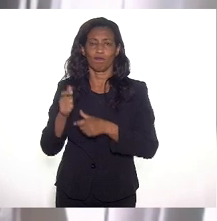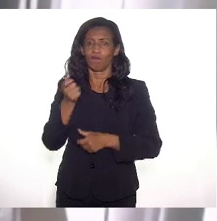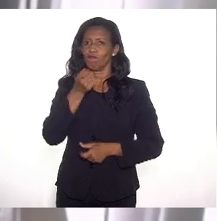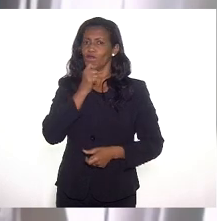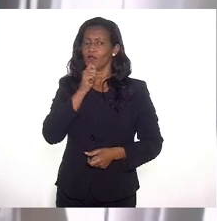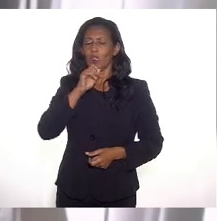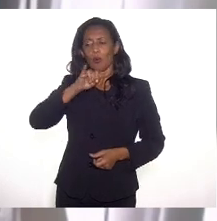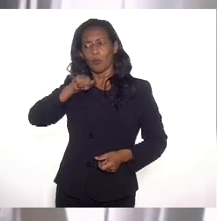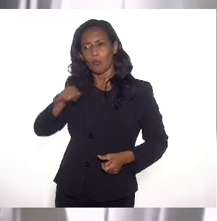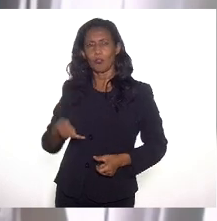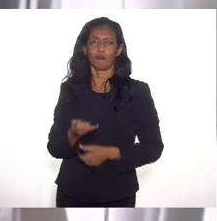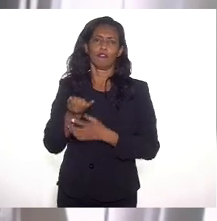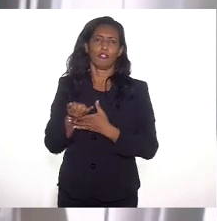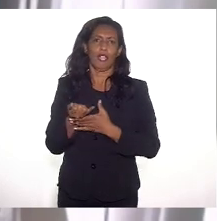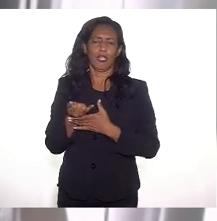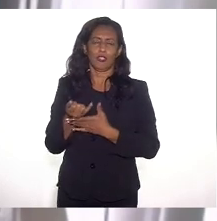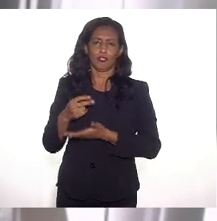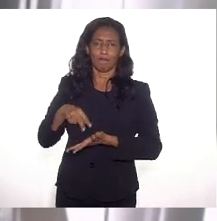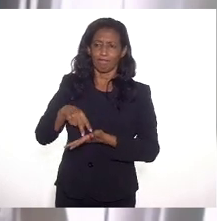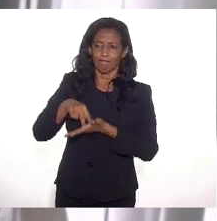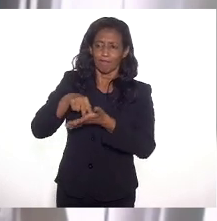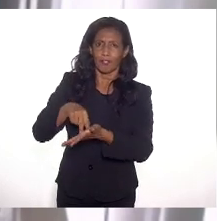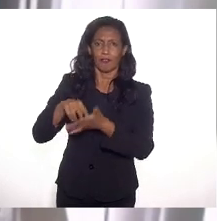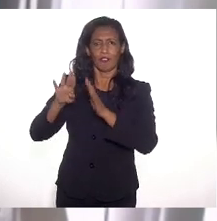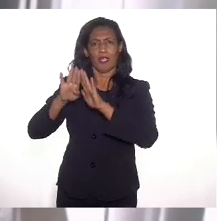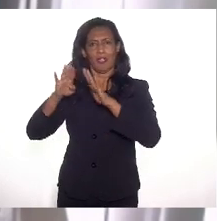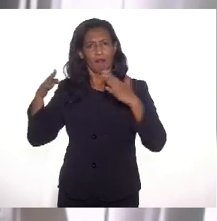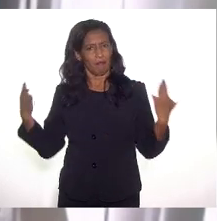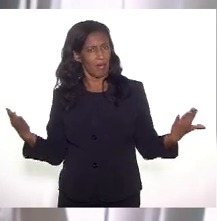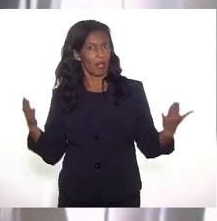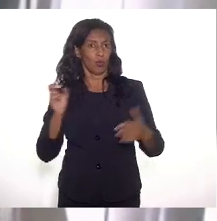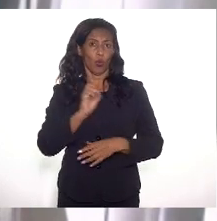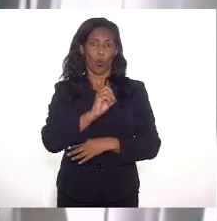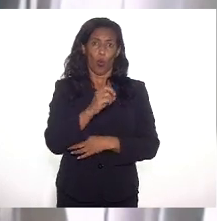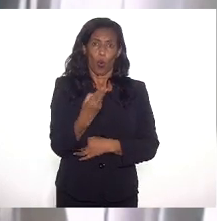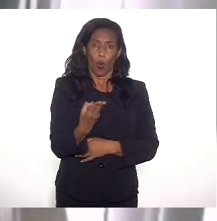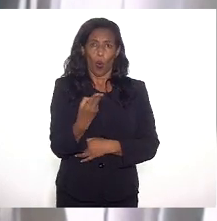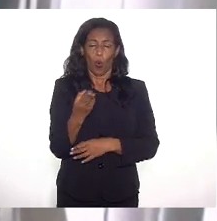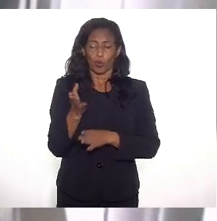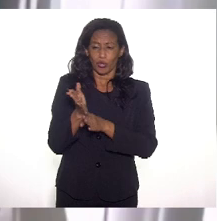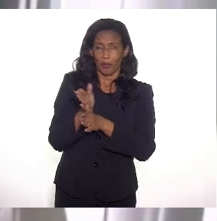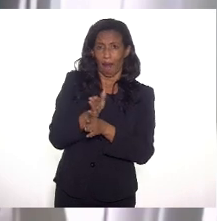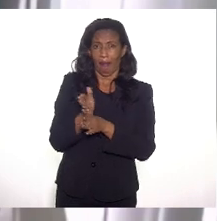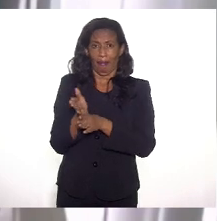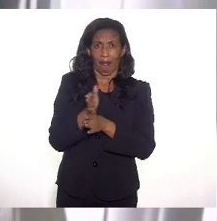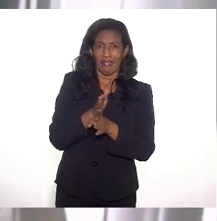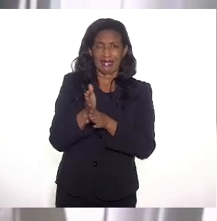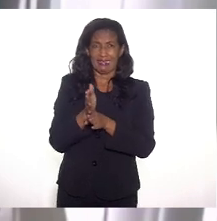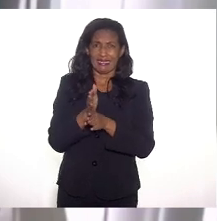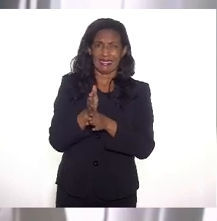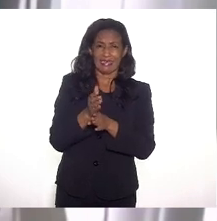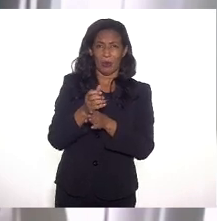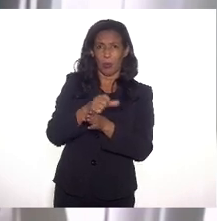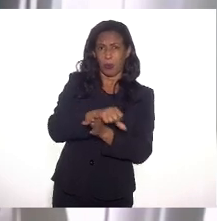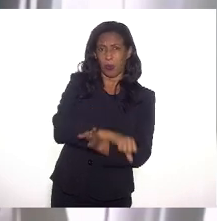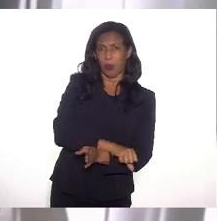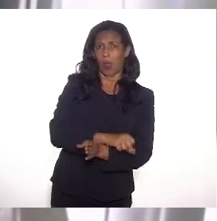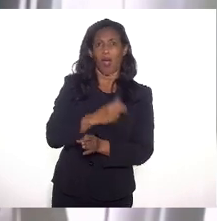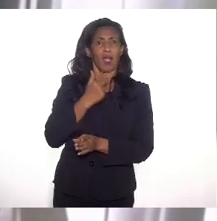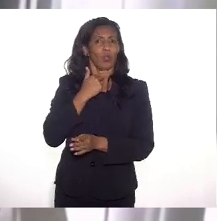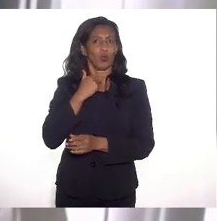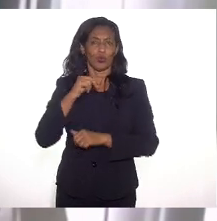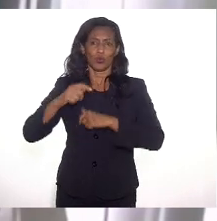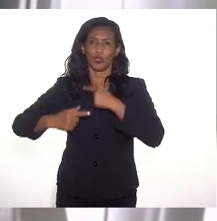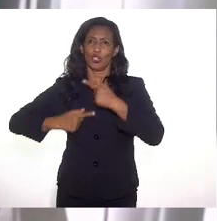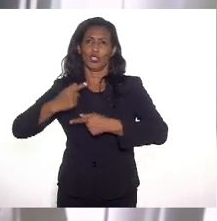menor possibilidade de permanecer em funcionamento ou estão ainda na beira do precipício, né, geram empregos, não geram muitos